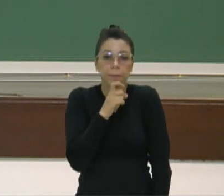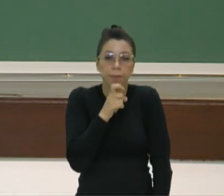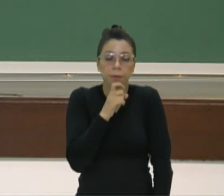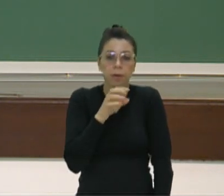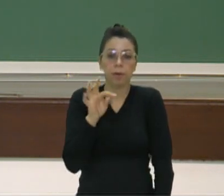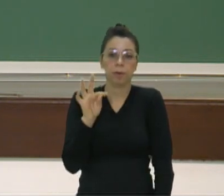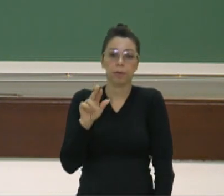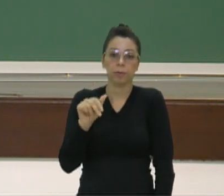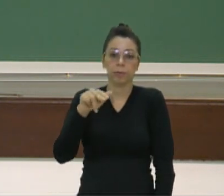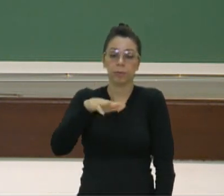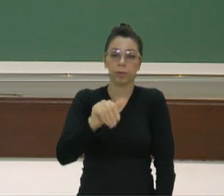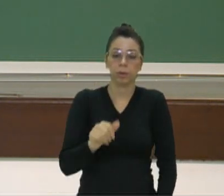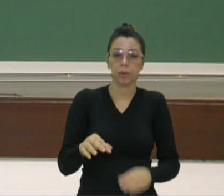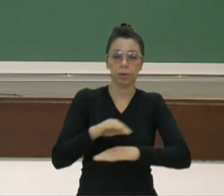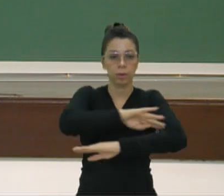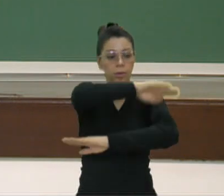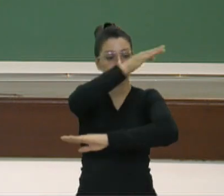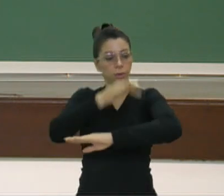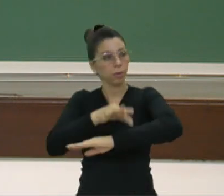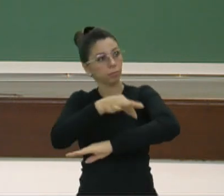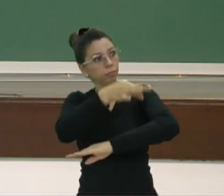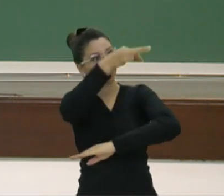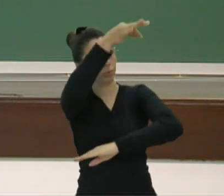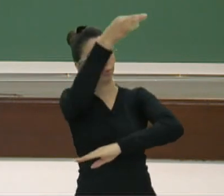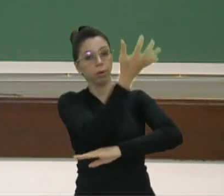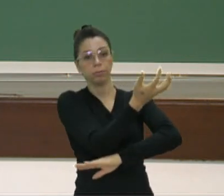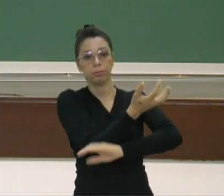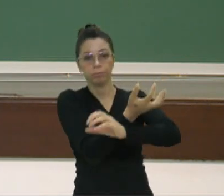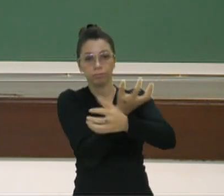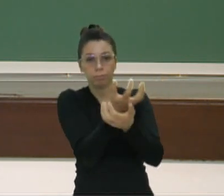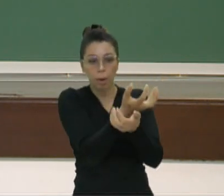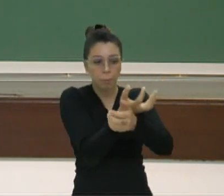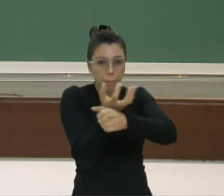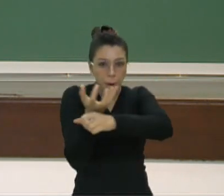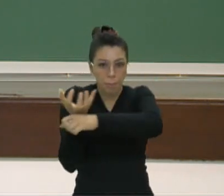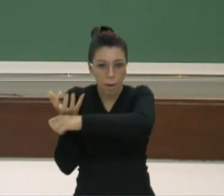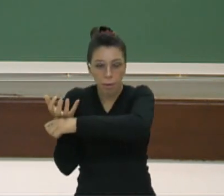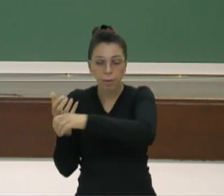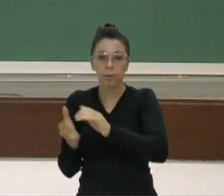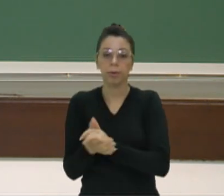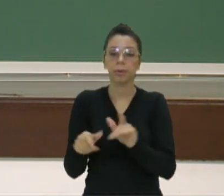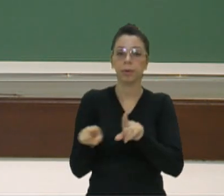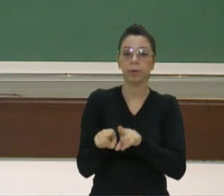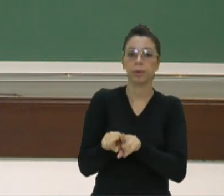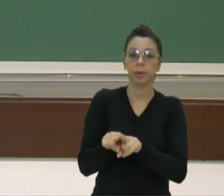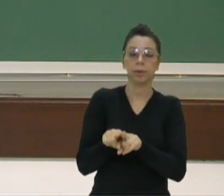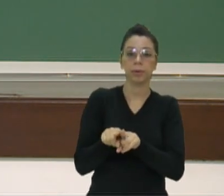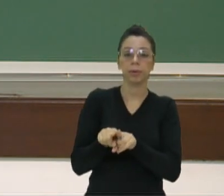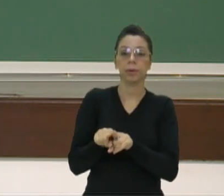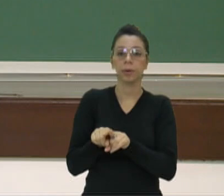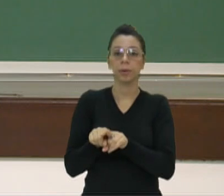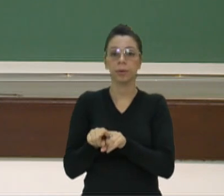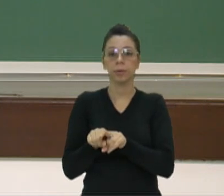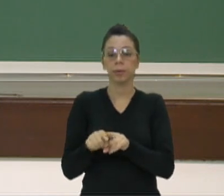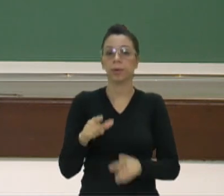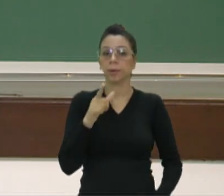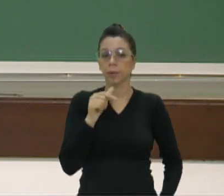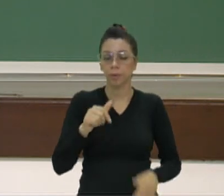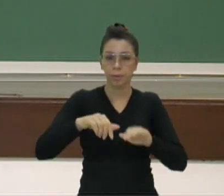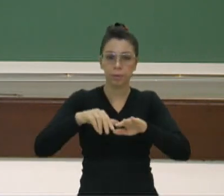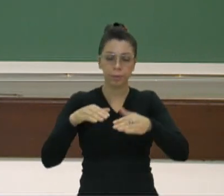tundra, nas altas montanhas uma quantidade mais arbustiva, nas estepes e pradarias uma área de campos